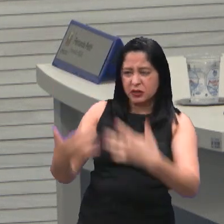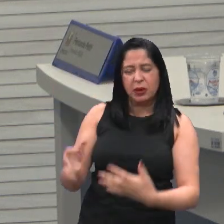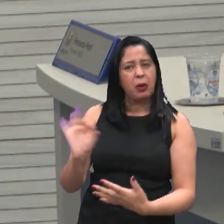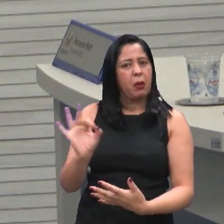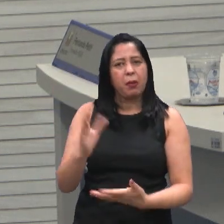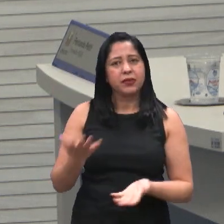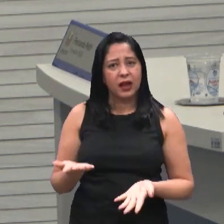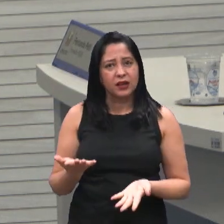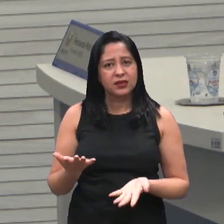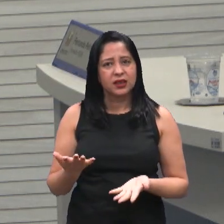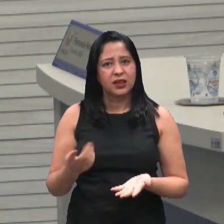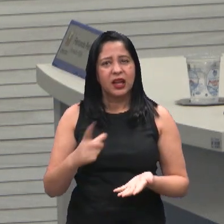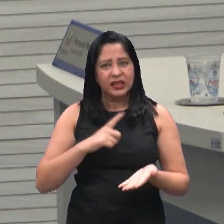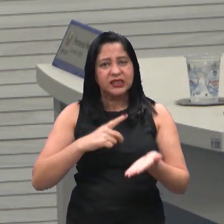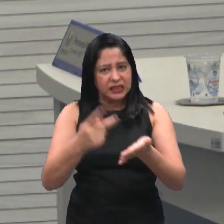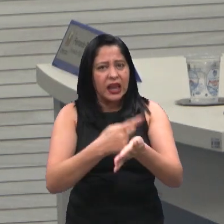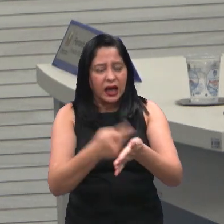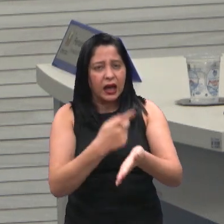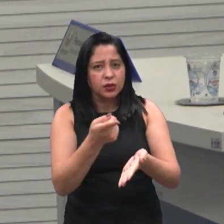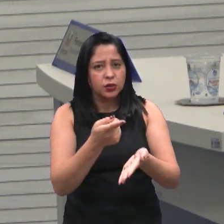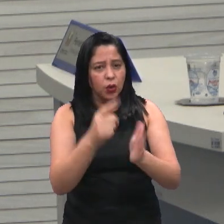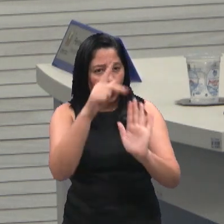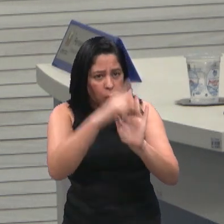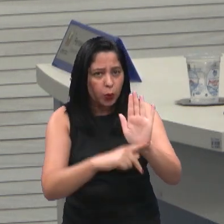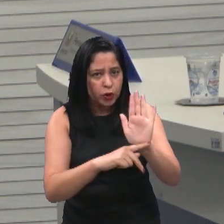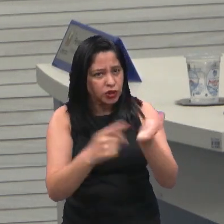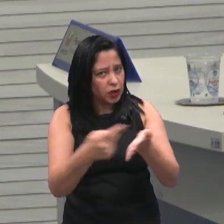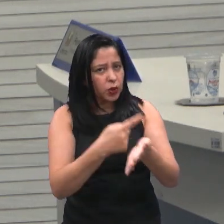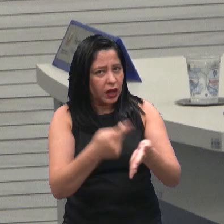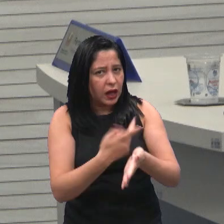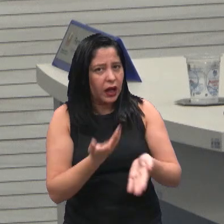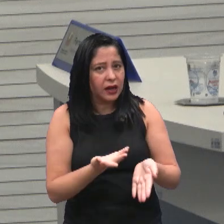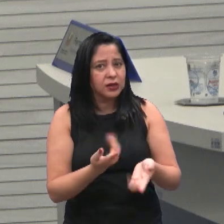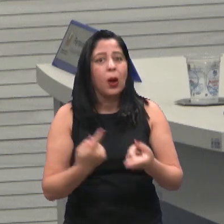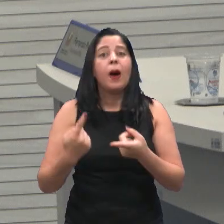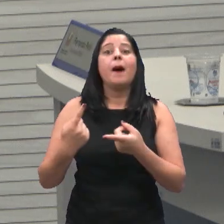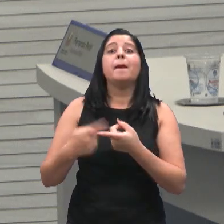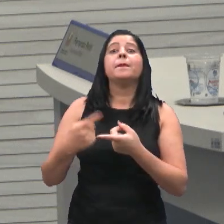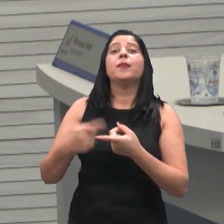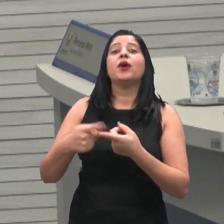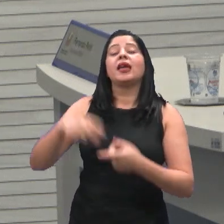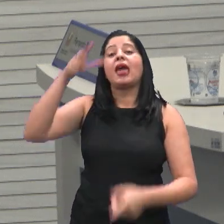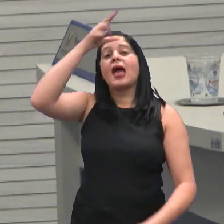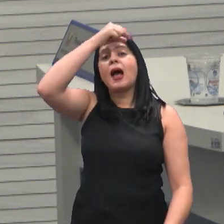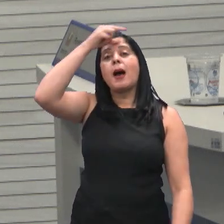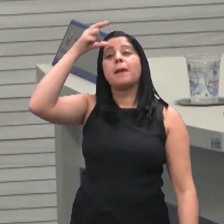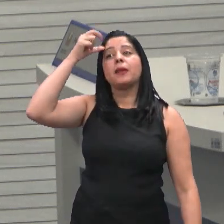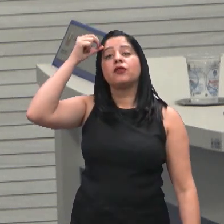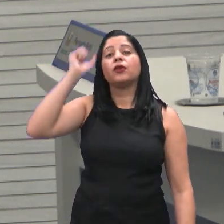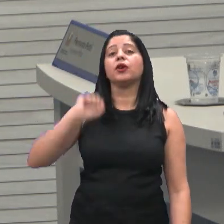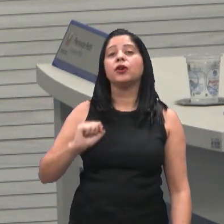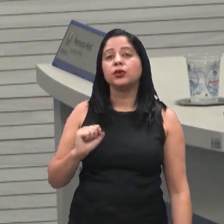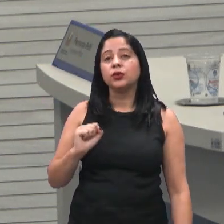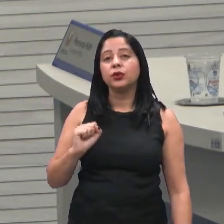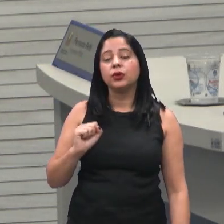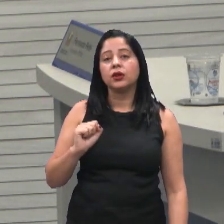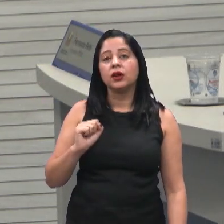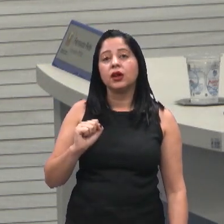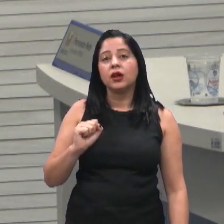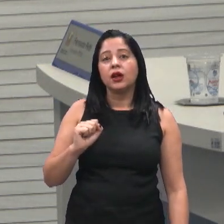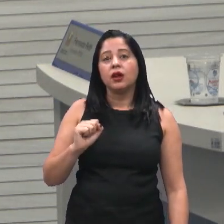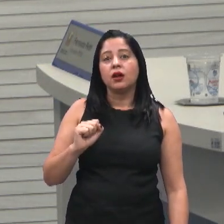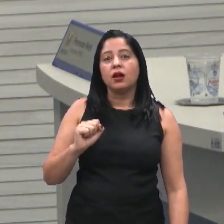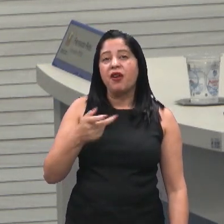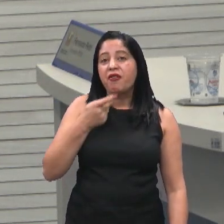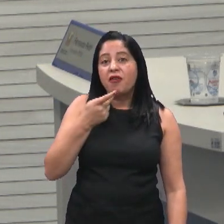Tem alguma coisa errada? Por que o governo não fala, melhora alguma coisa, muda alguma coisa? Isso é uma falta